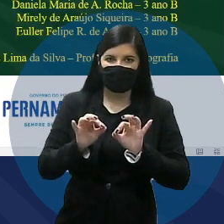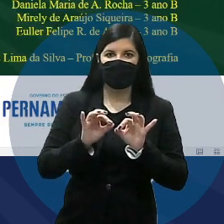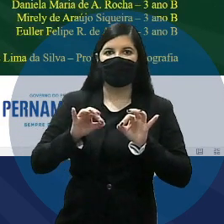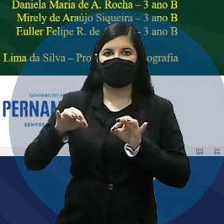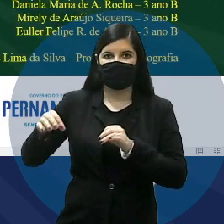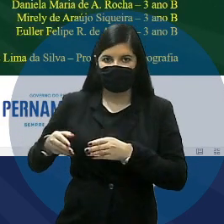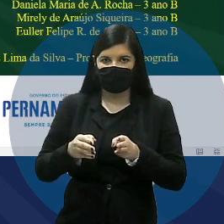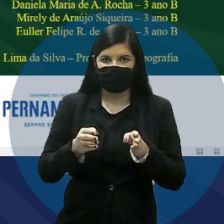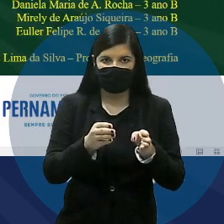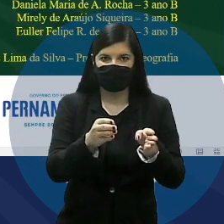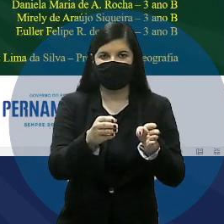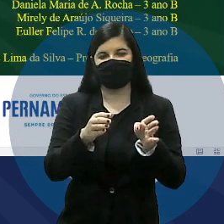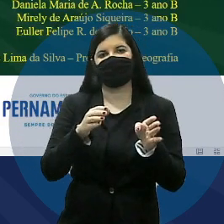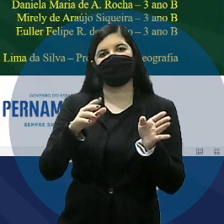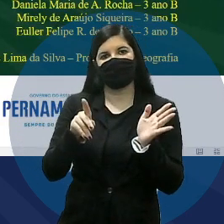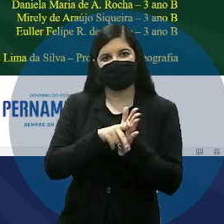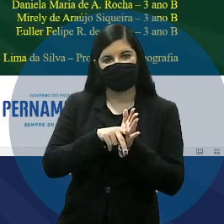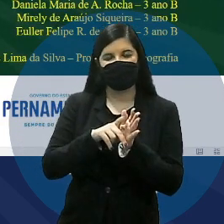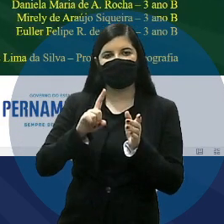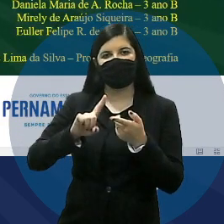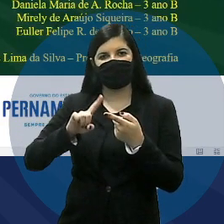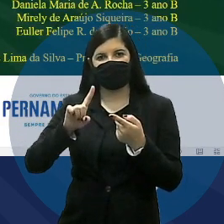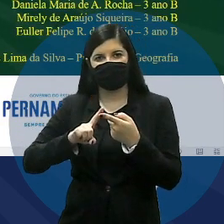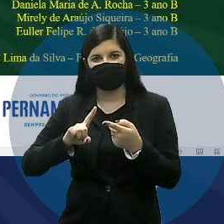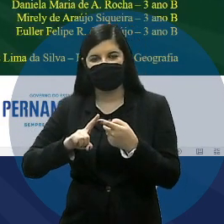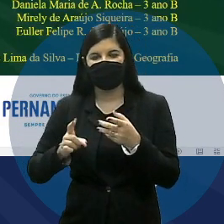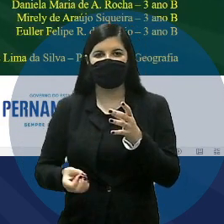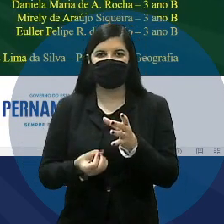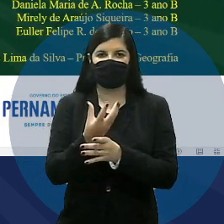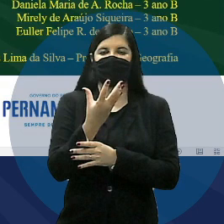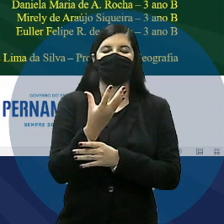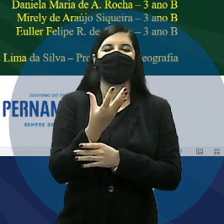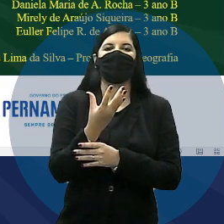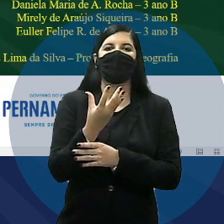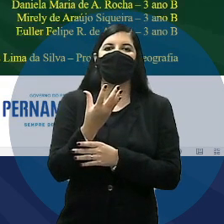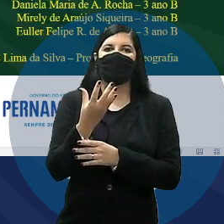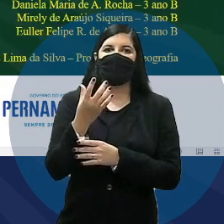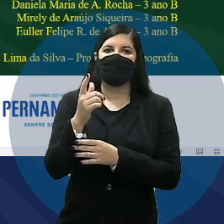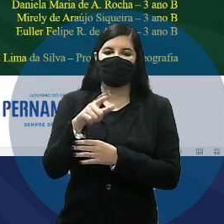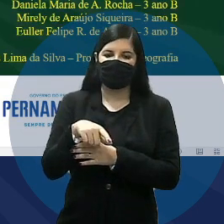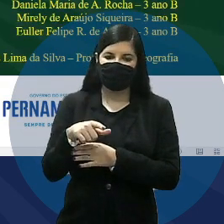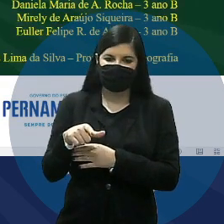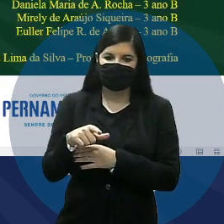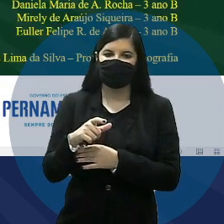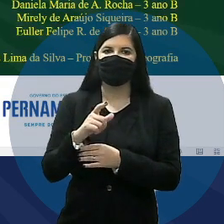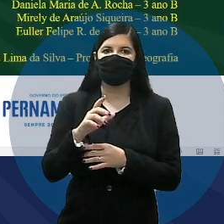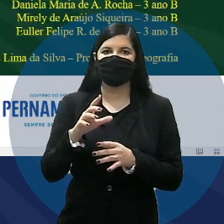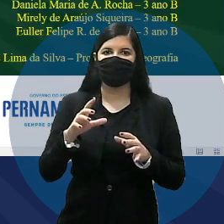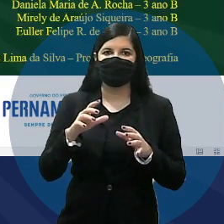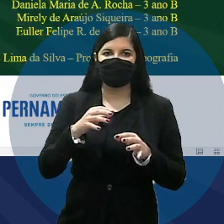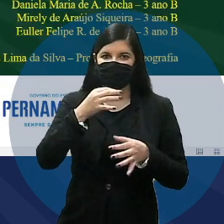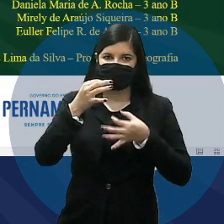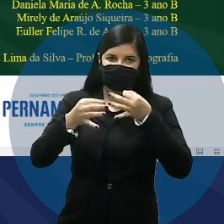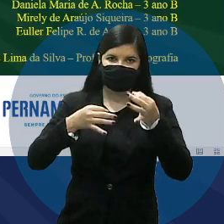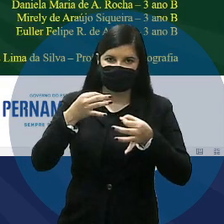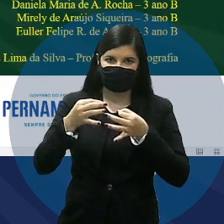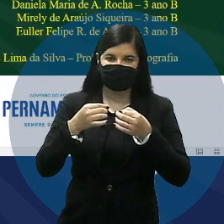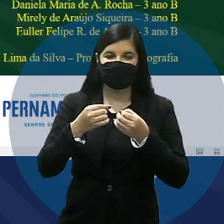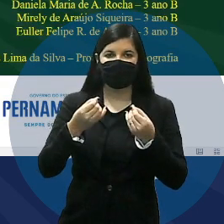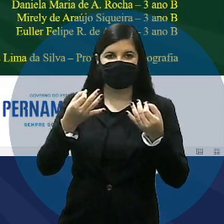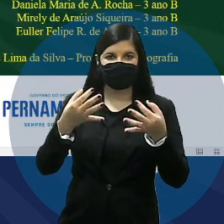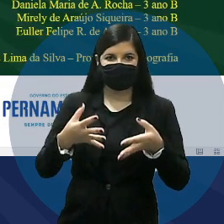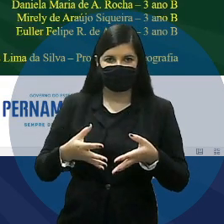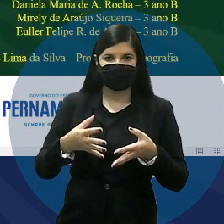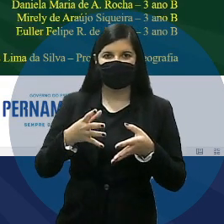e também a construção de uma visão crítica e reflexiva acerca